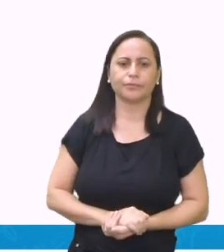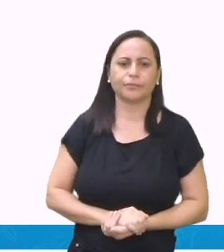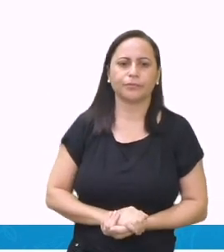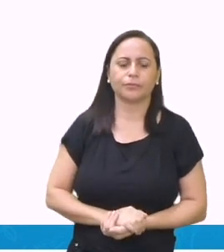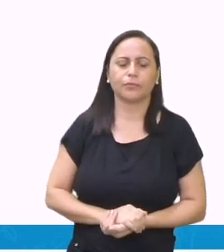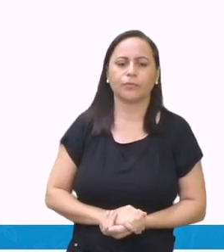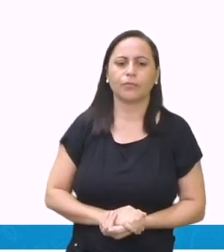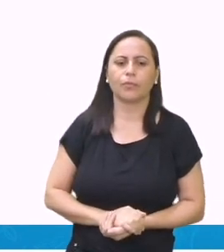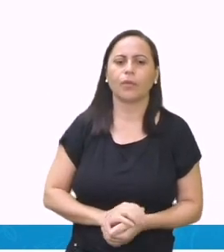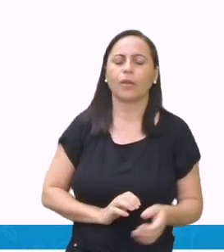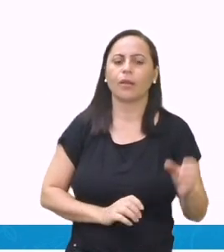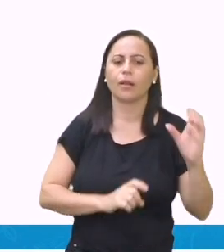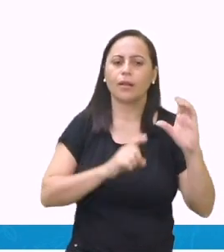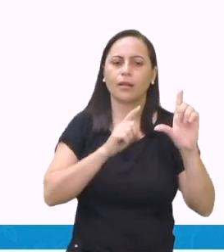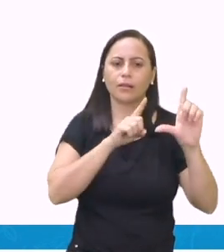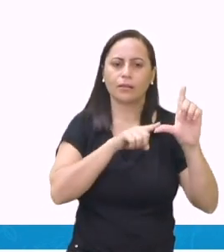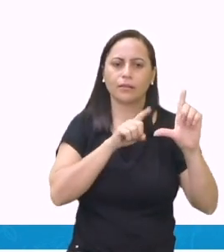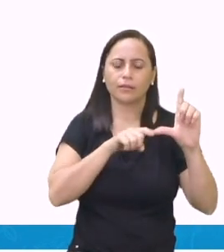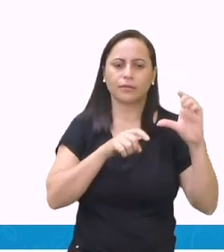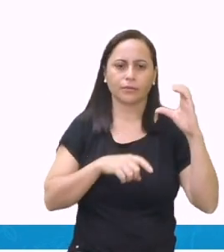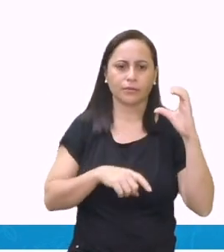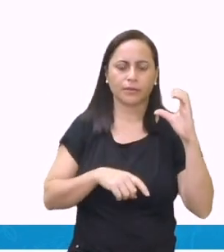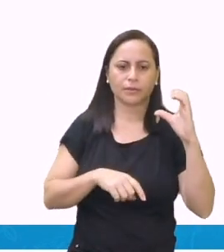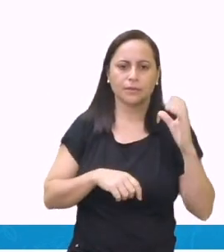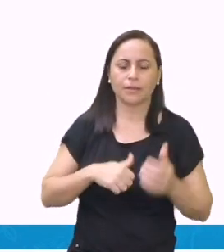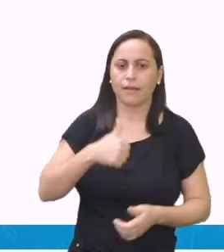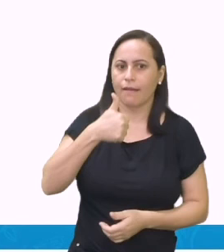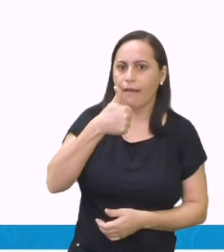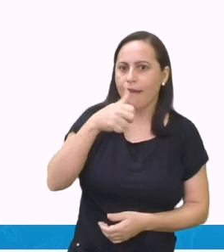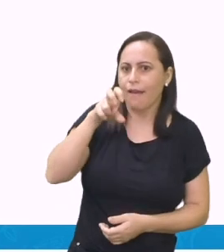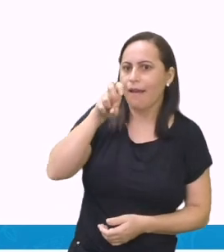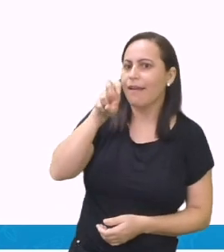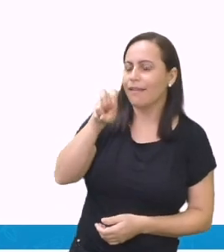E agora o Gabriel ficou em